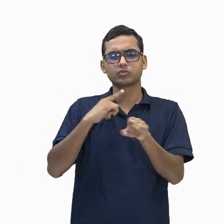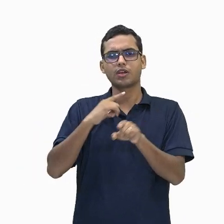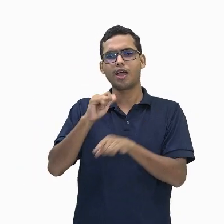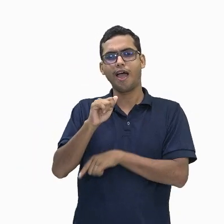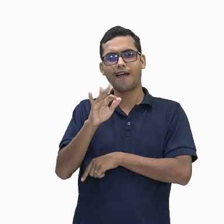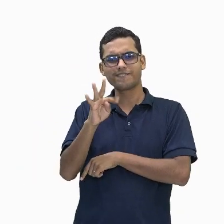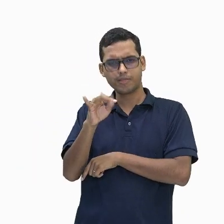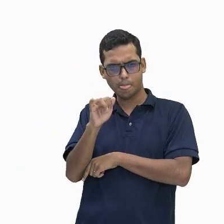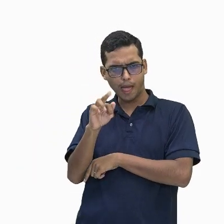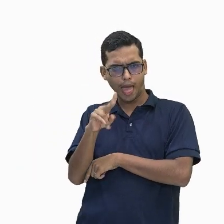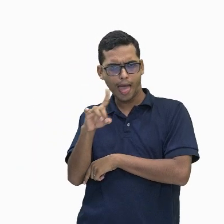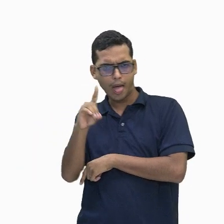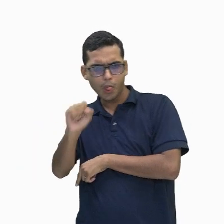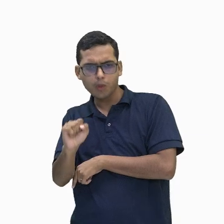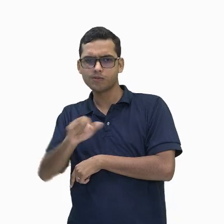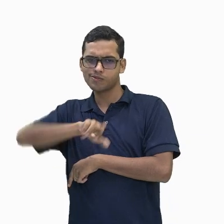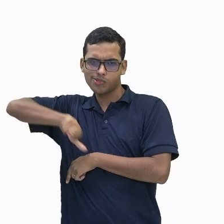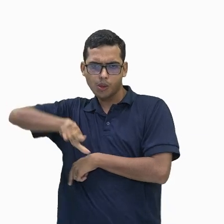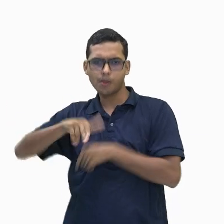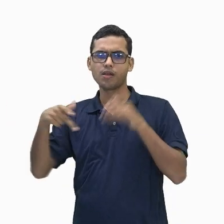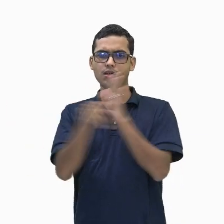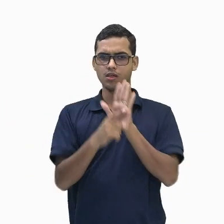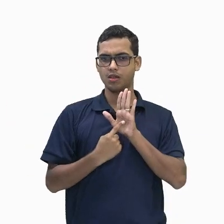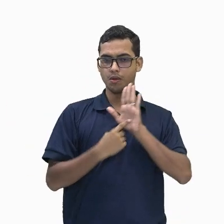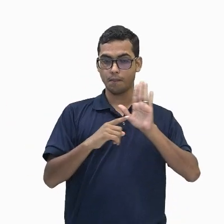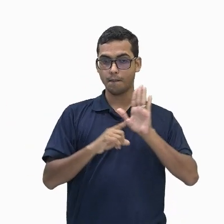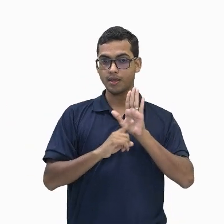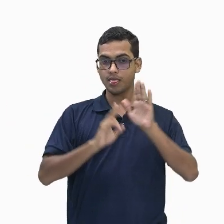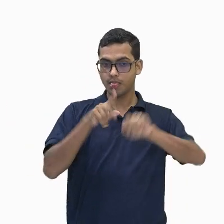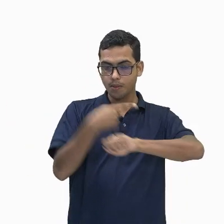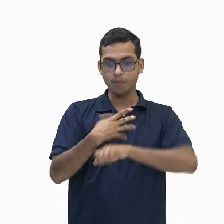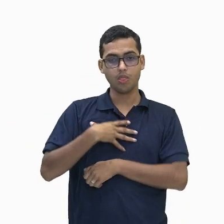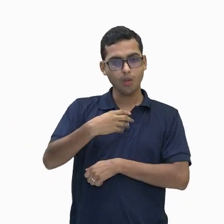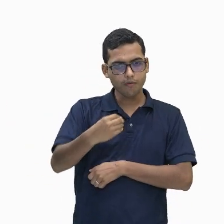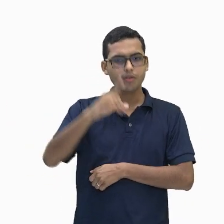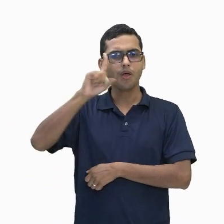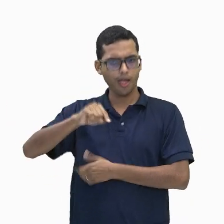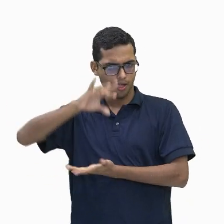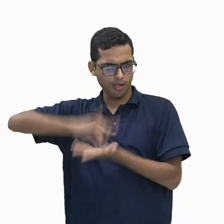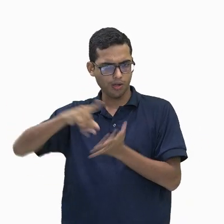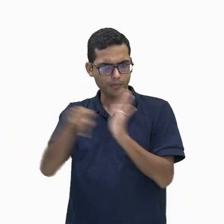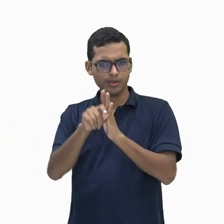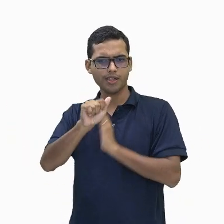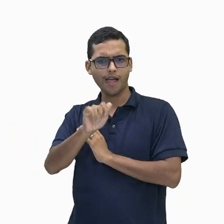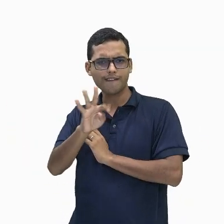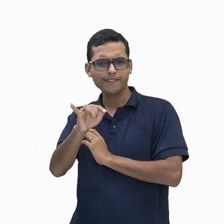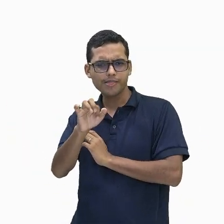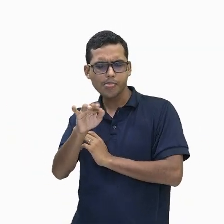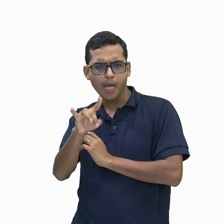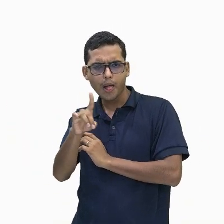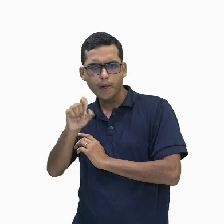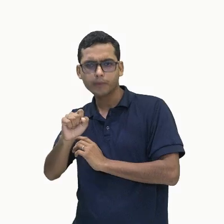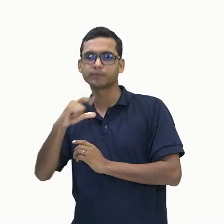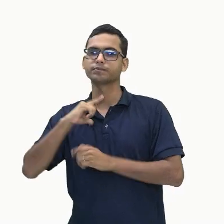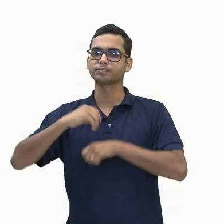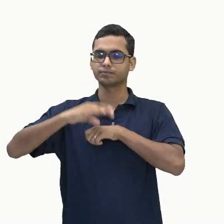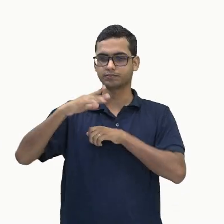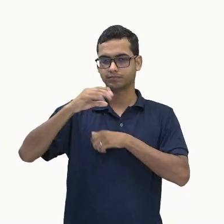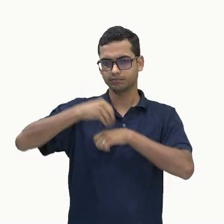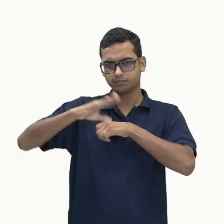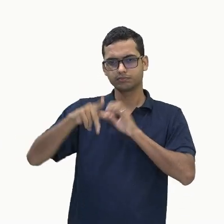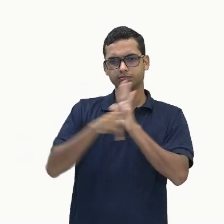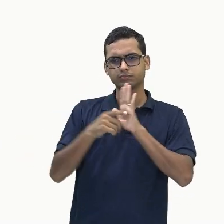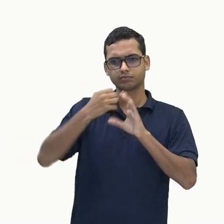genes recessivos. Então, vamos aplicar aqui na nossa imagem essas dicas. Então, percebam aqui na imagem,